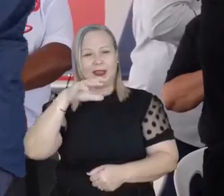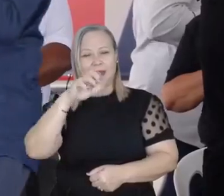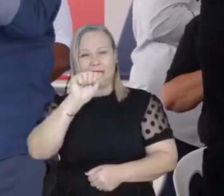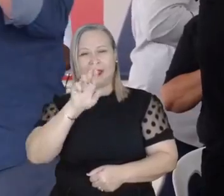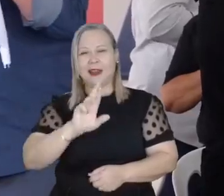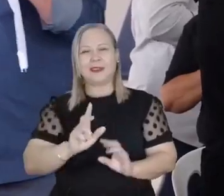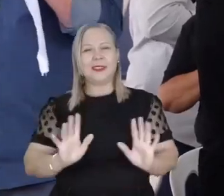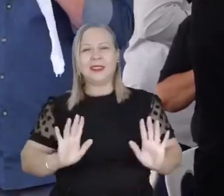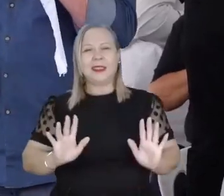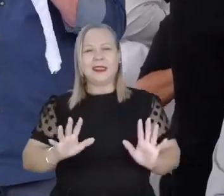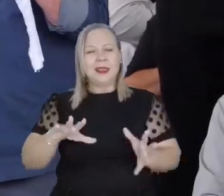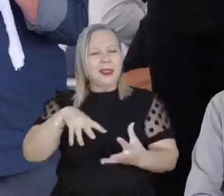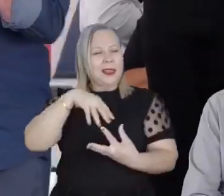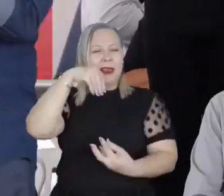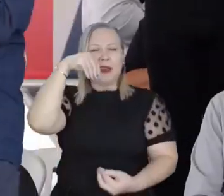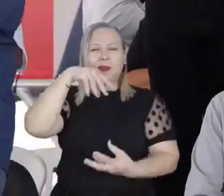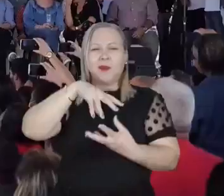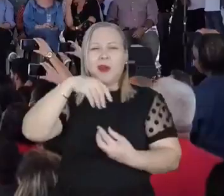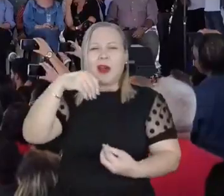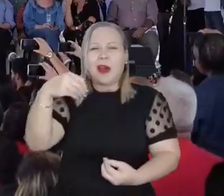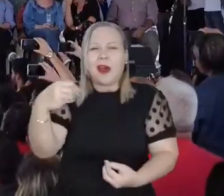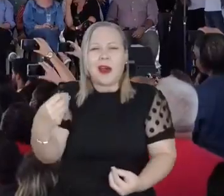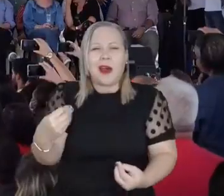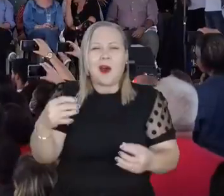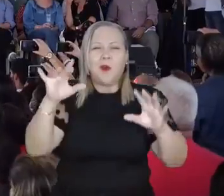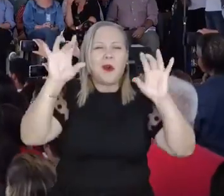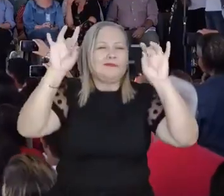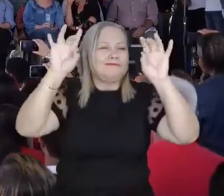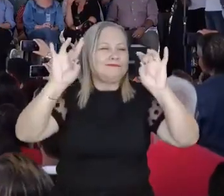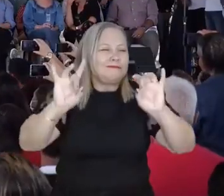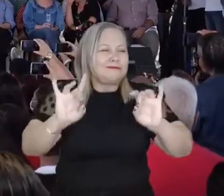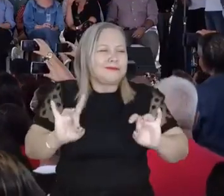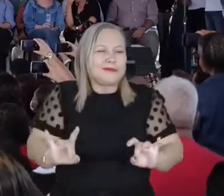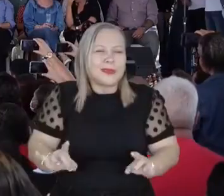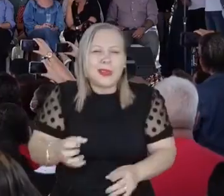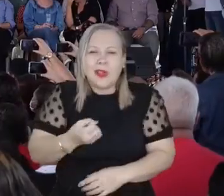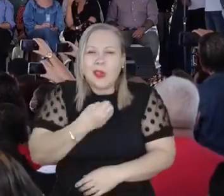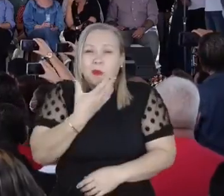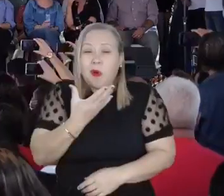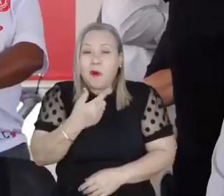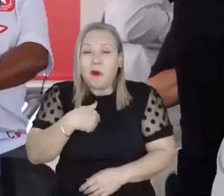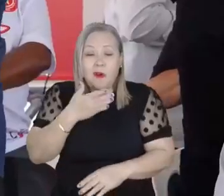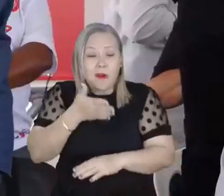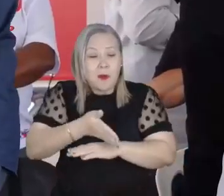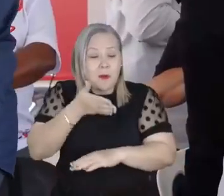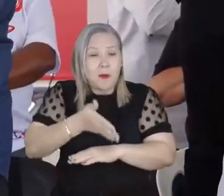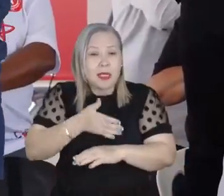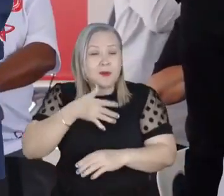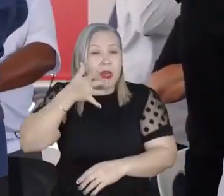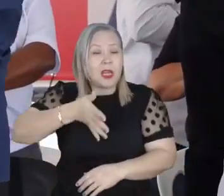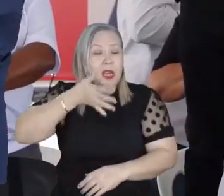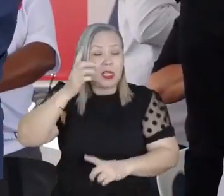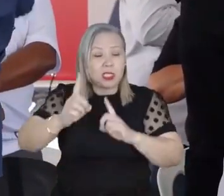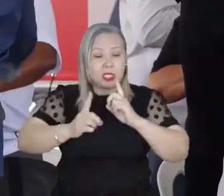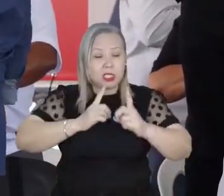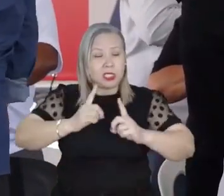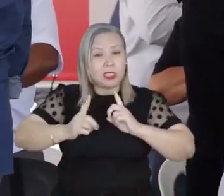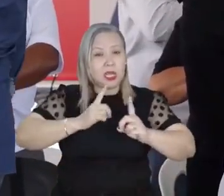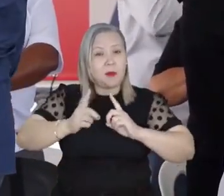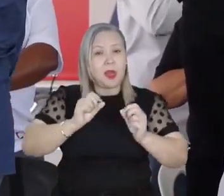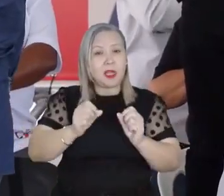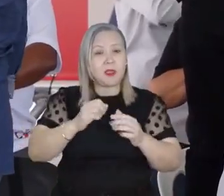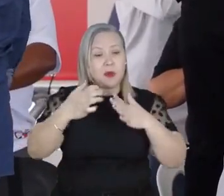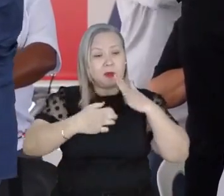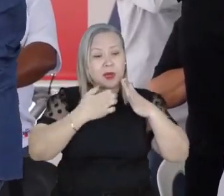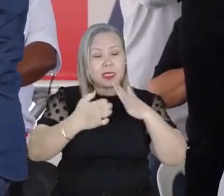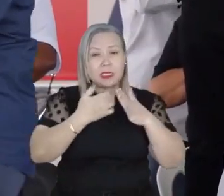mais extraordinária bondade. E eu vi ele participar de debate com o empresário. Empresário que tinha 3 empregados tinha medo